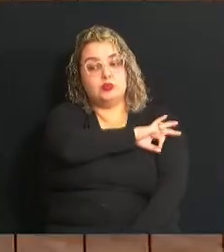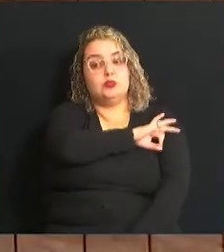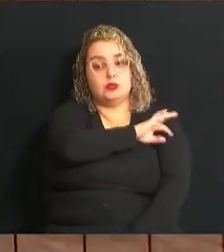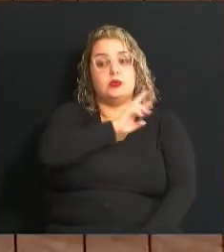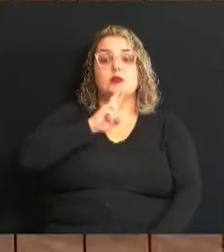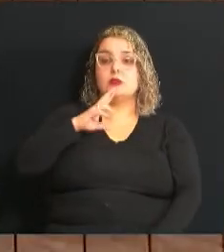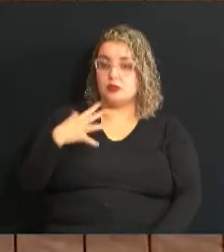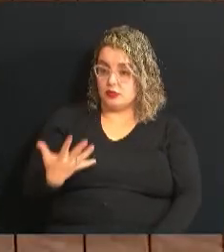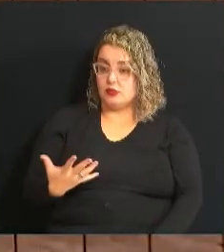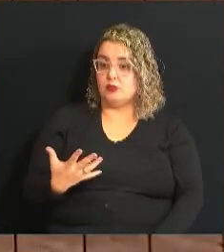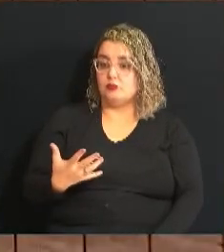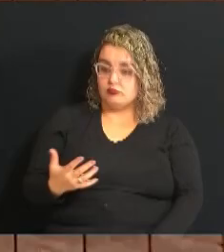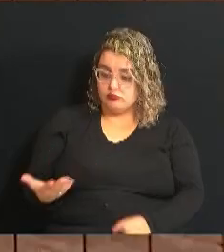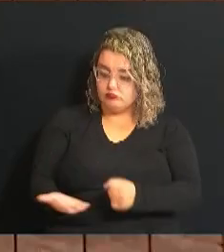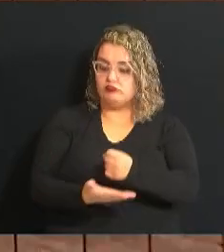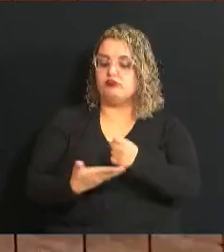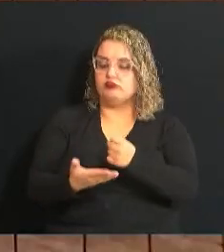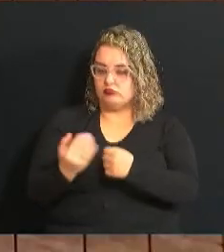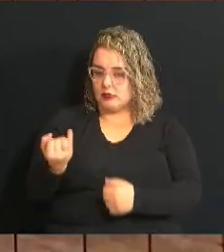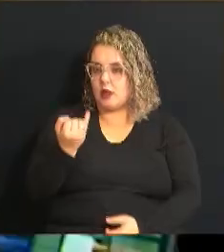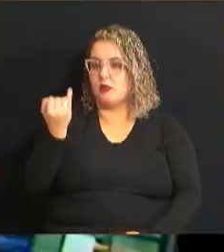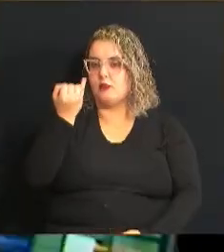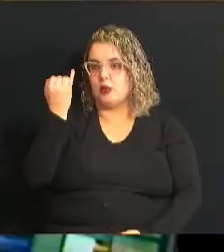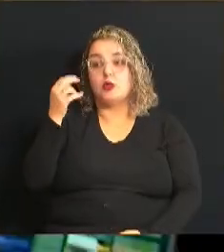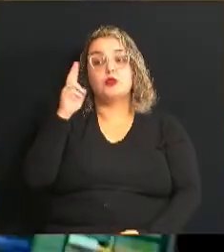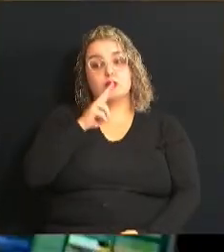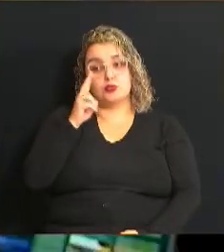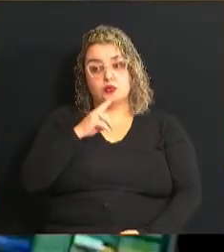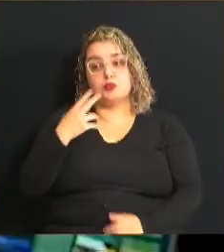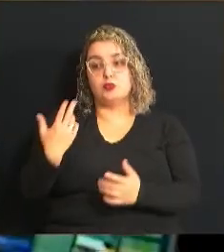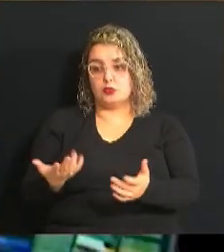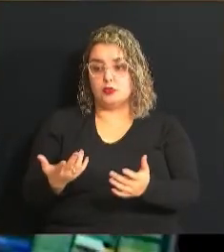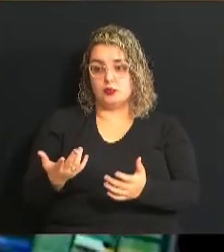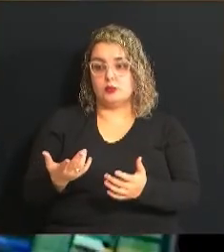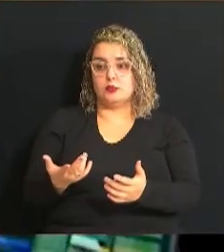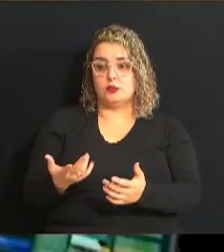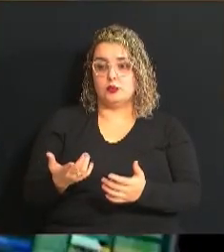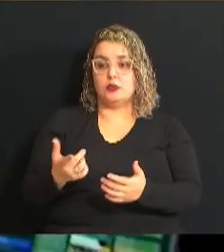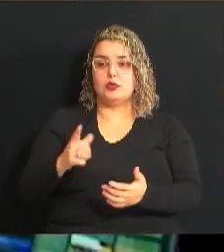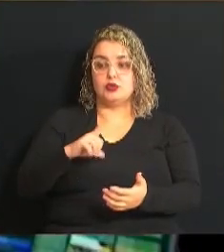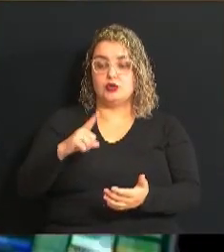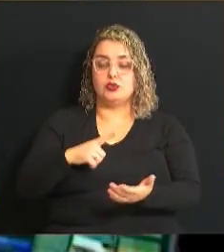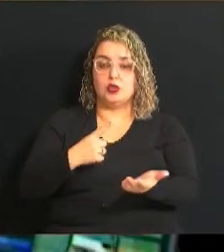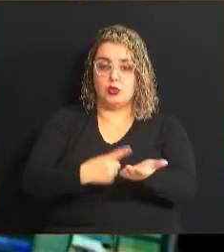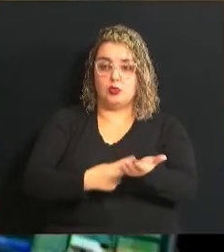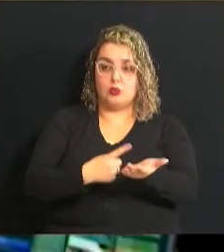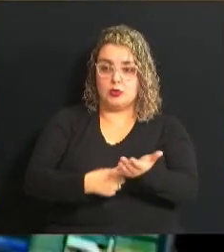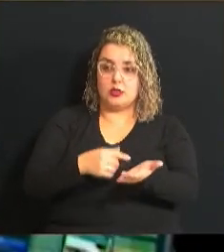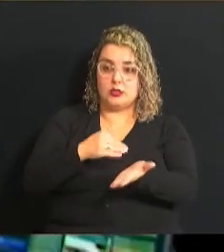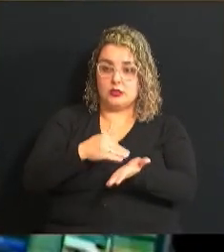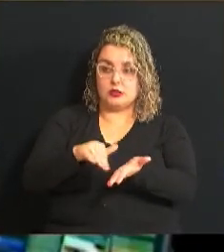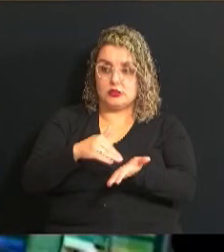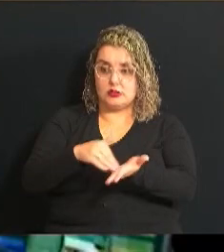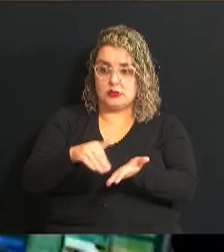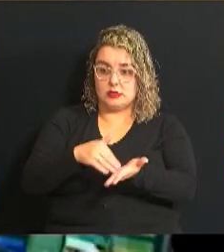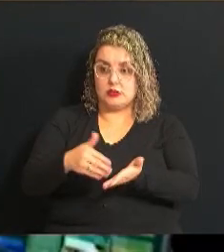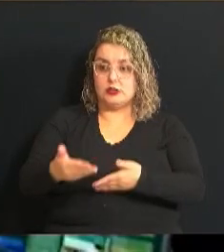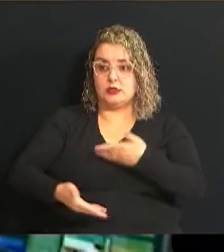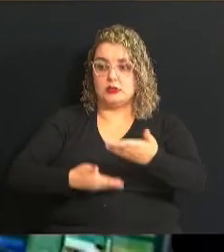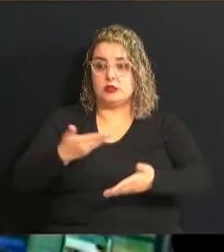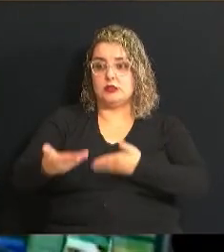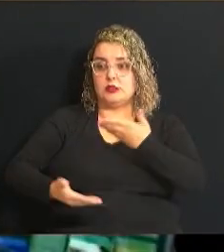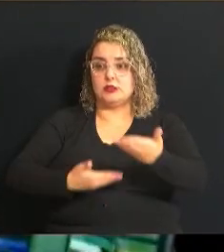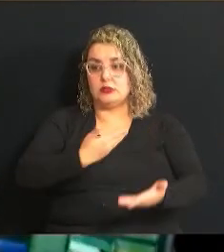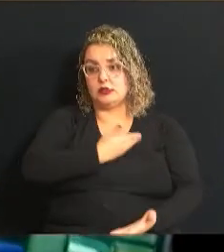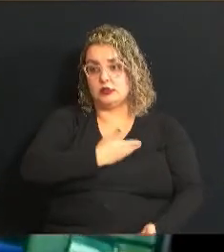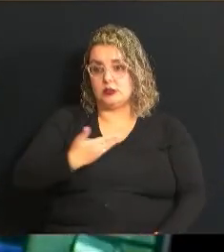tem sido fundamental e também urgente. Havia compromisso, inclusive, da Secretaria de Serviços Públicos